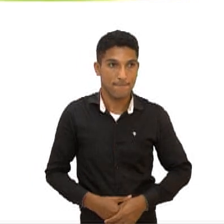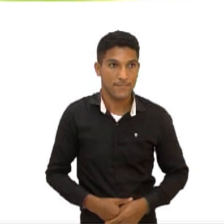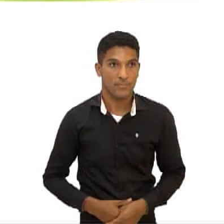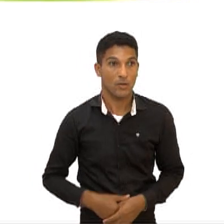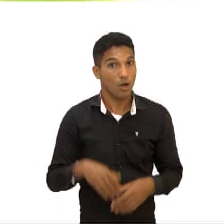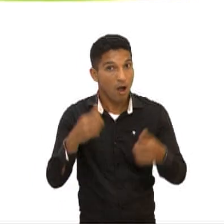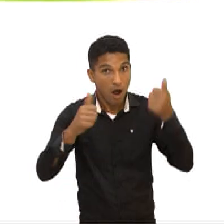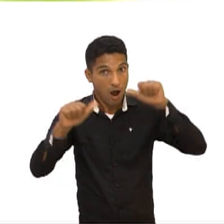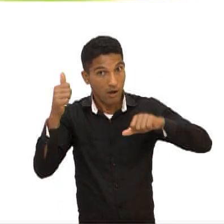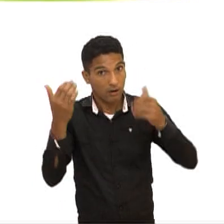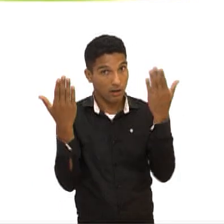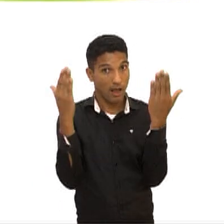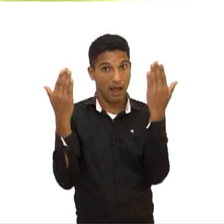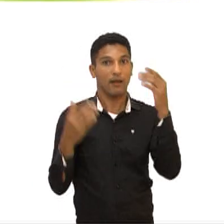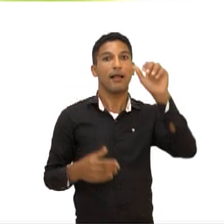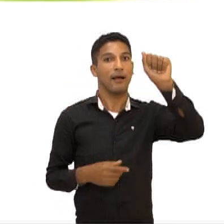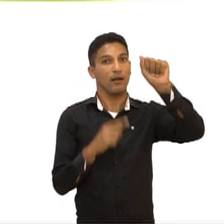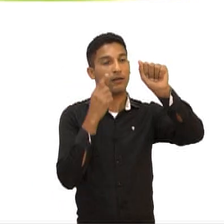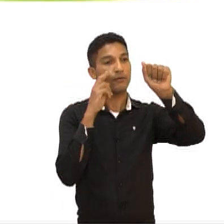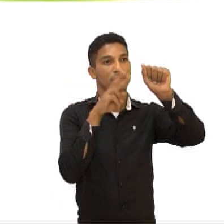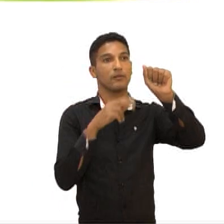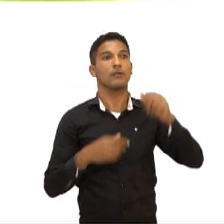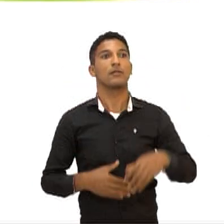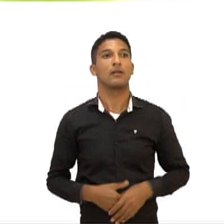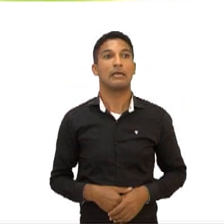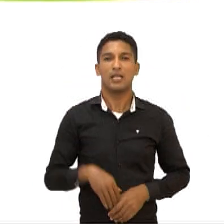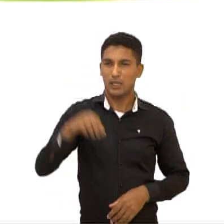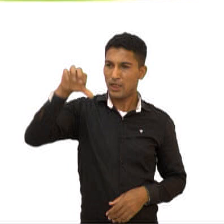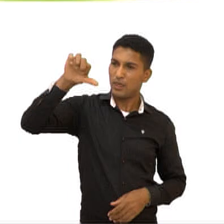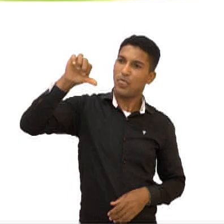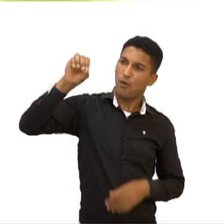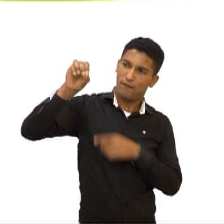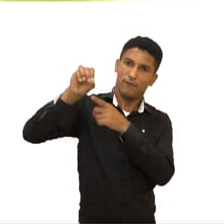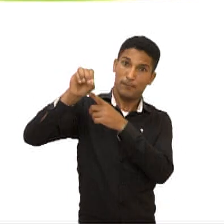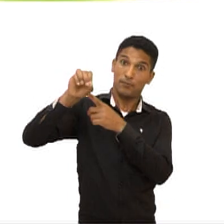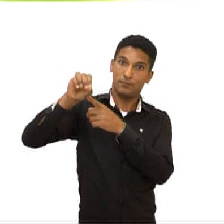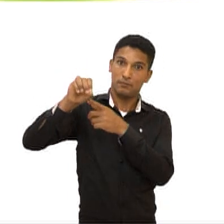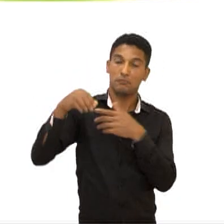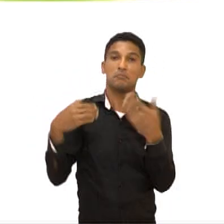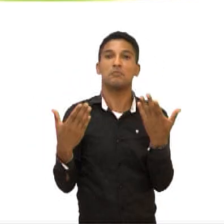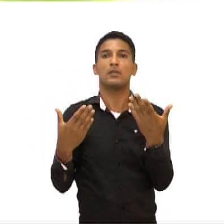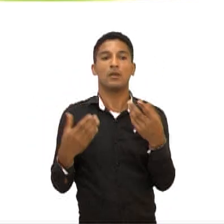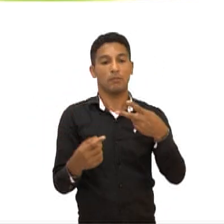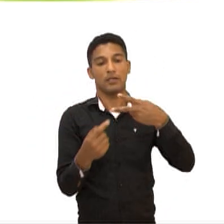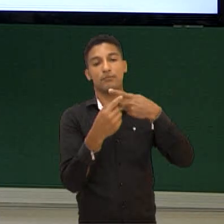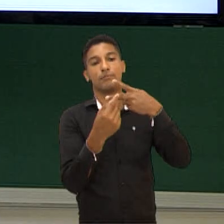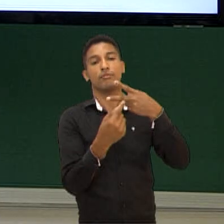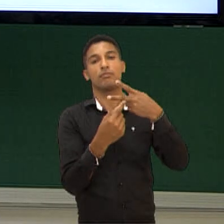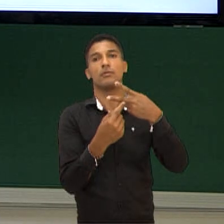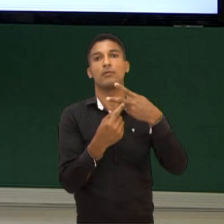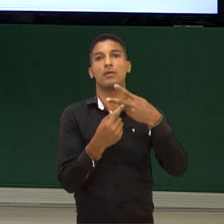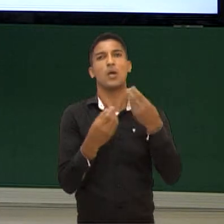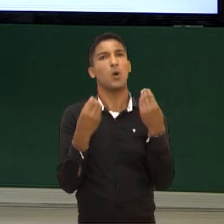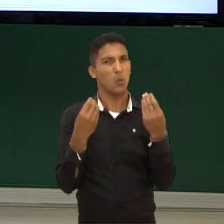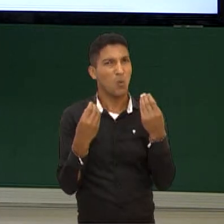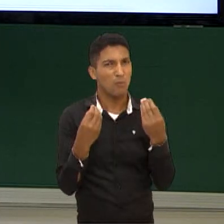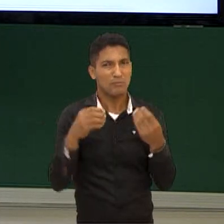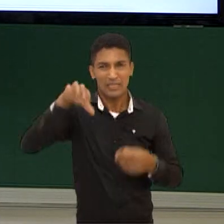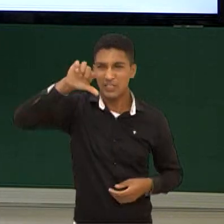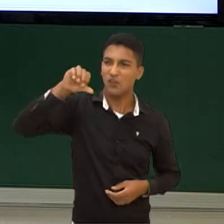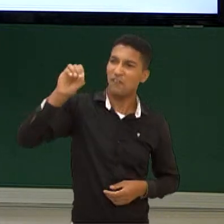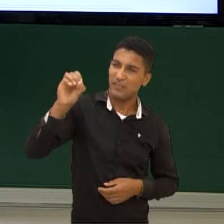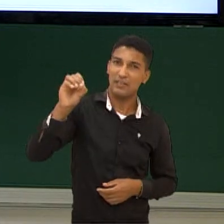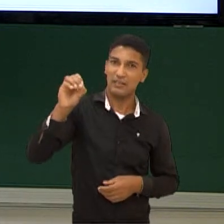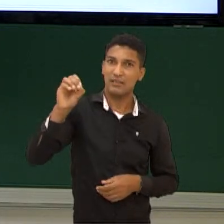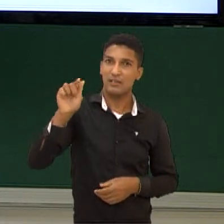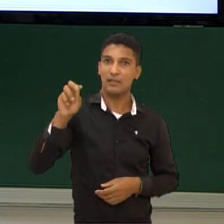Analisem bem essa letra A. Agudo e mede 90 graus. De onde que um ângulo de 90 graus é agudo, né, gente? O